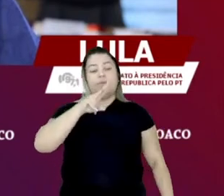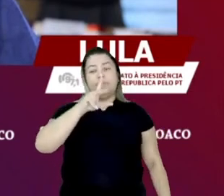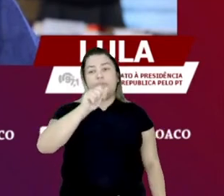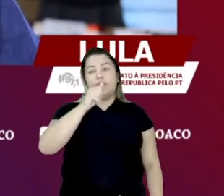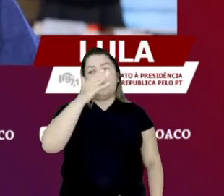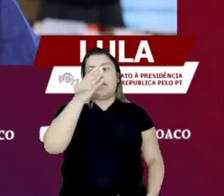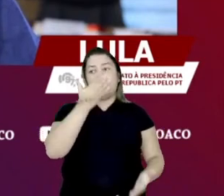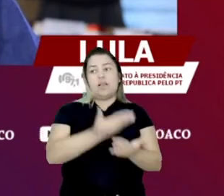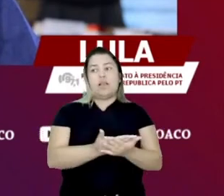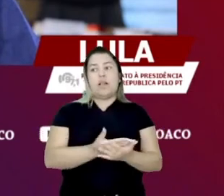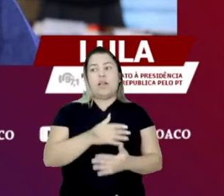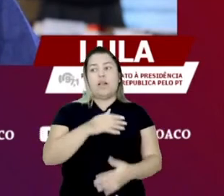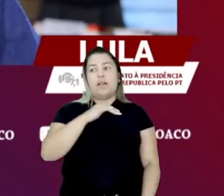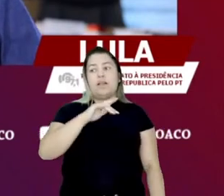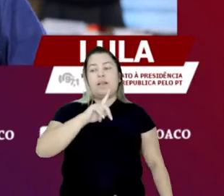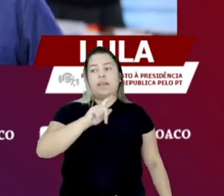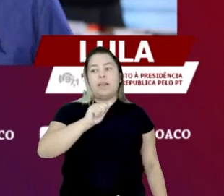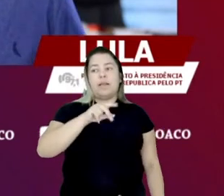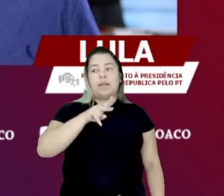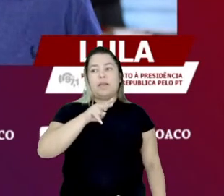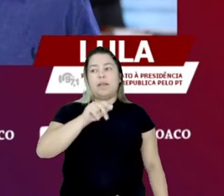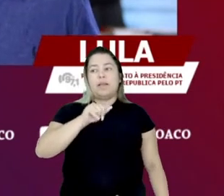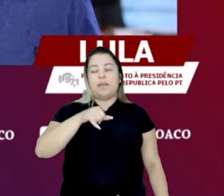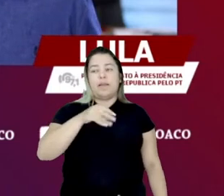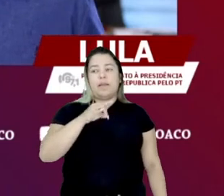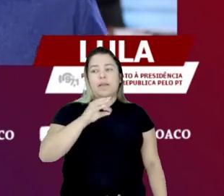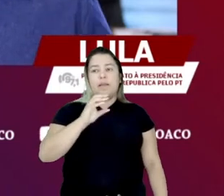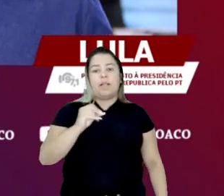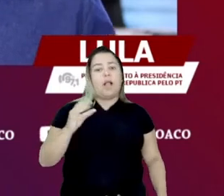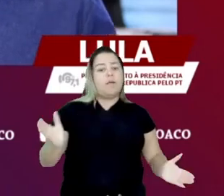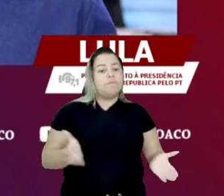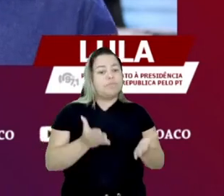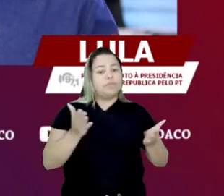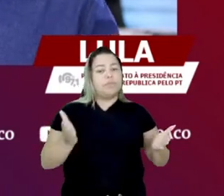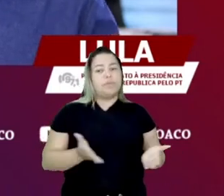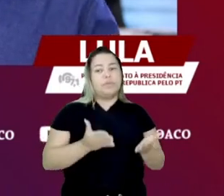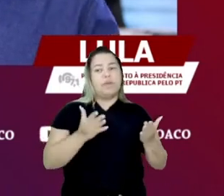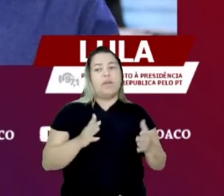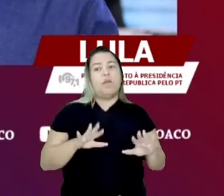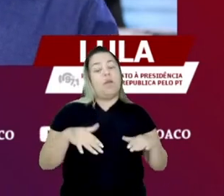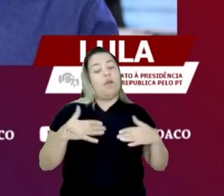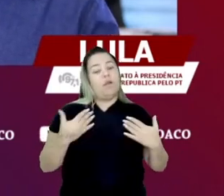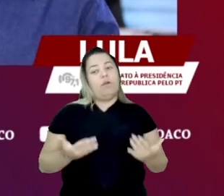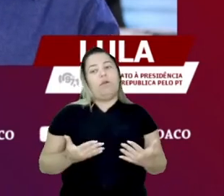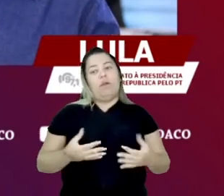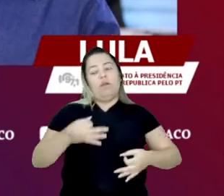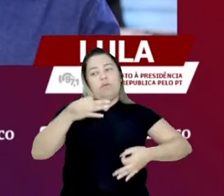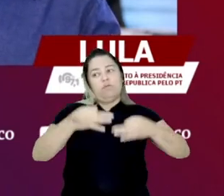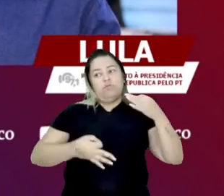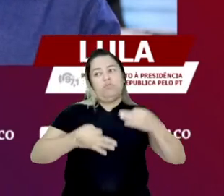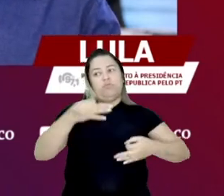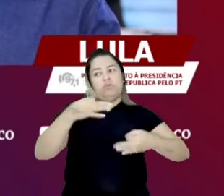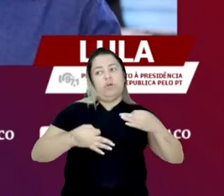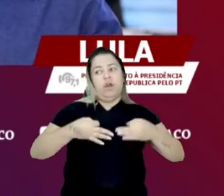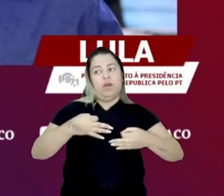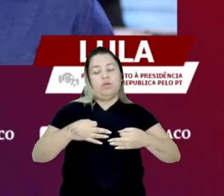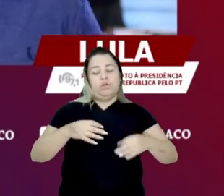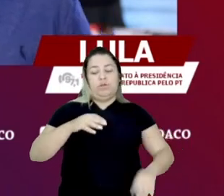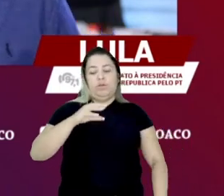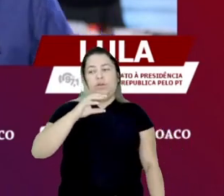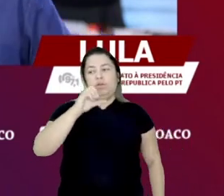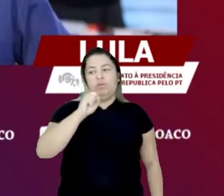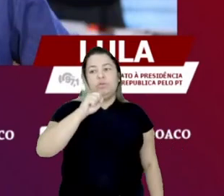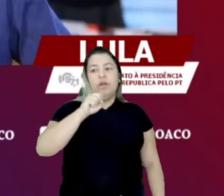de várias prisões de pessoas ligadas ao Partido dos Trabalhadores, inclusive você, analisando esse